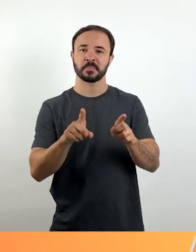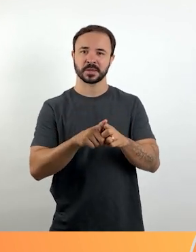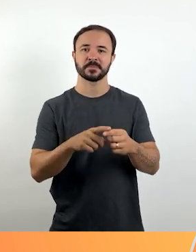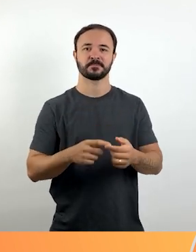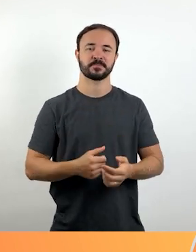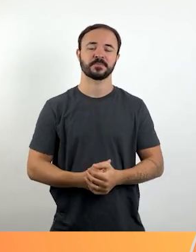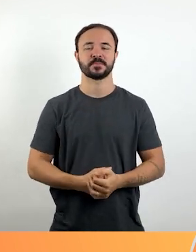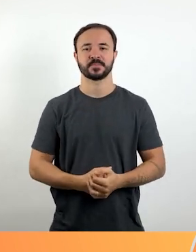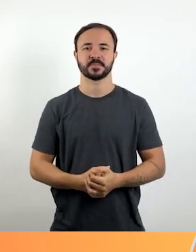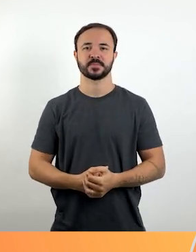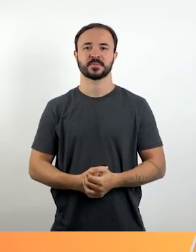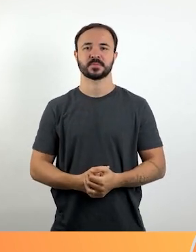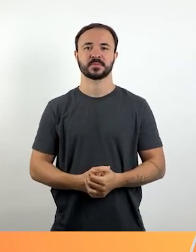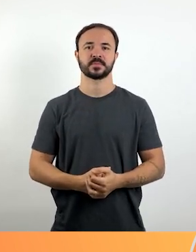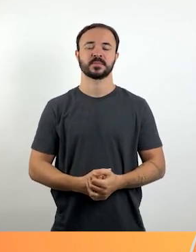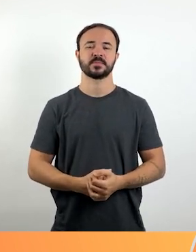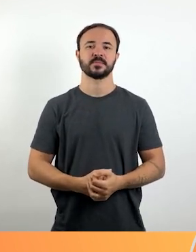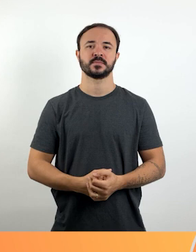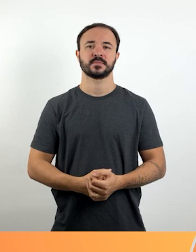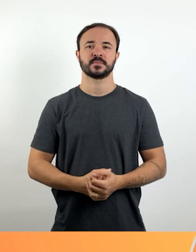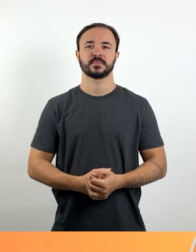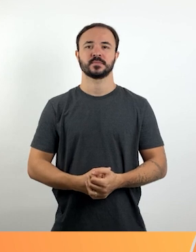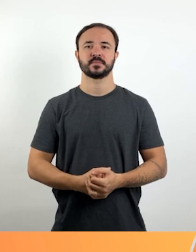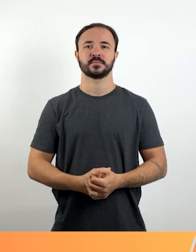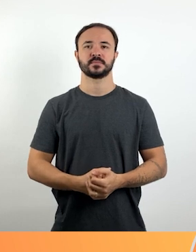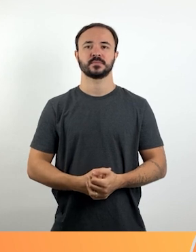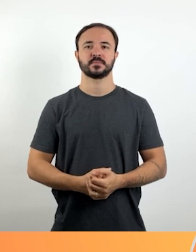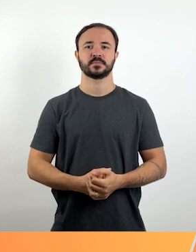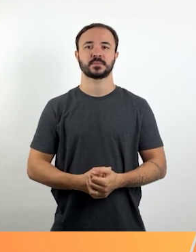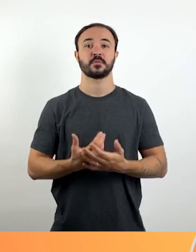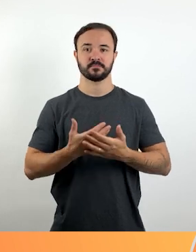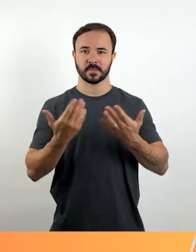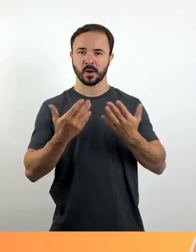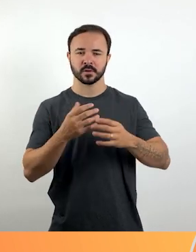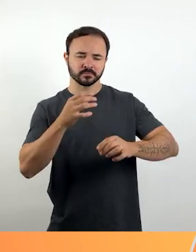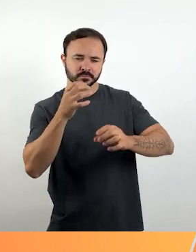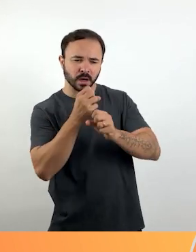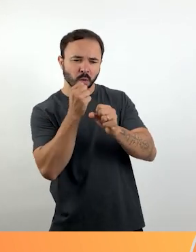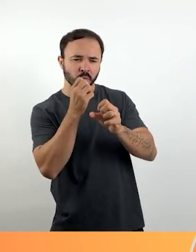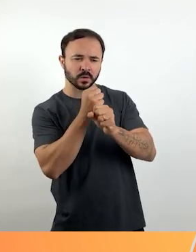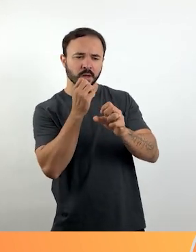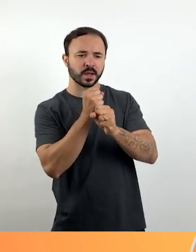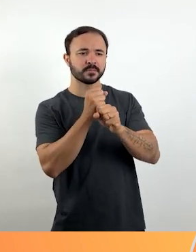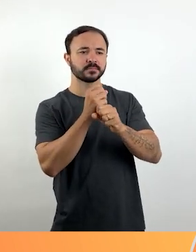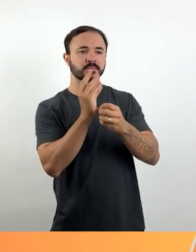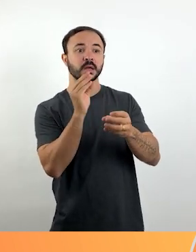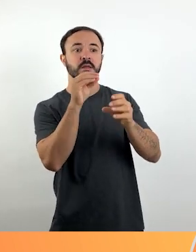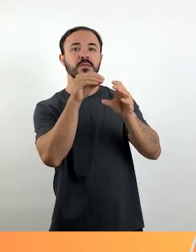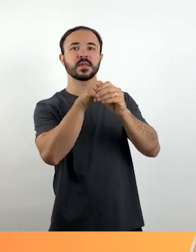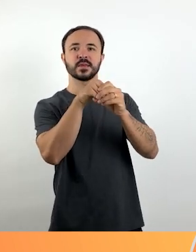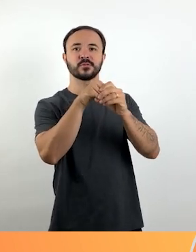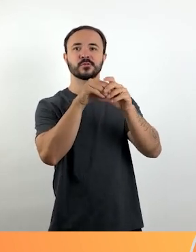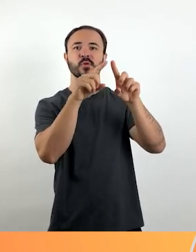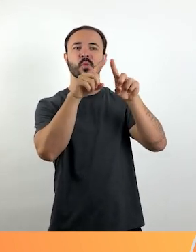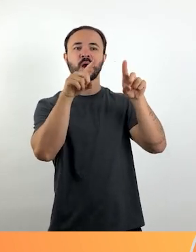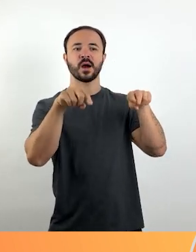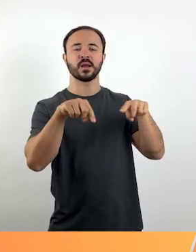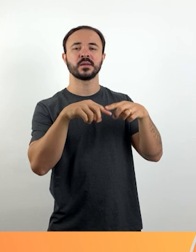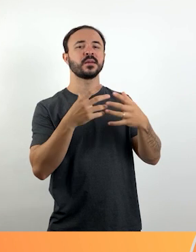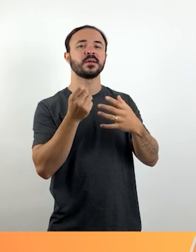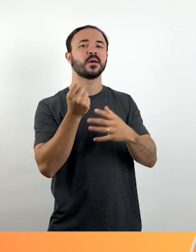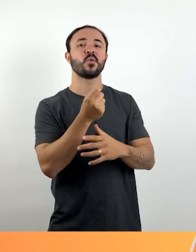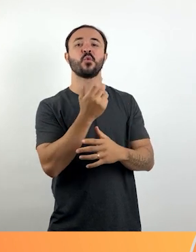base 2L e altura 2L. Vamos calcular a área dele em relação a esses lados do